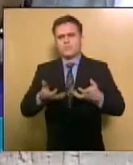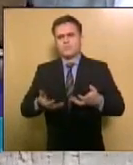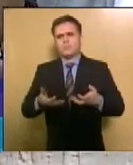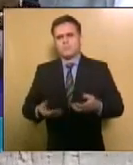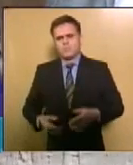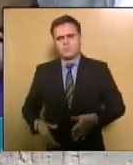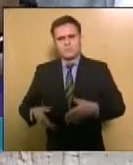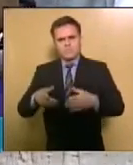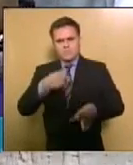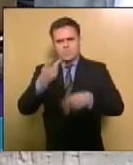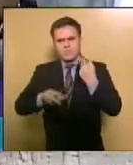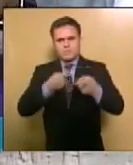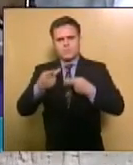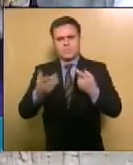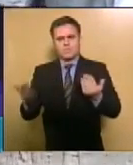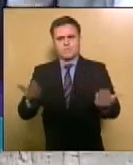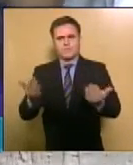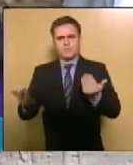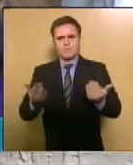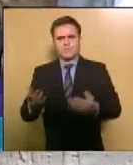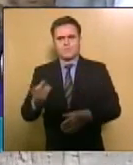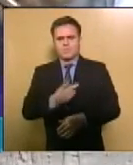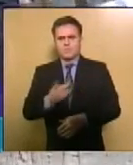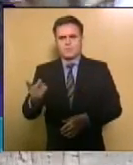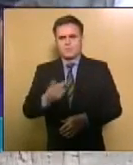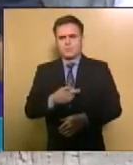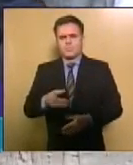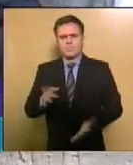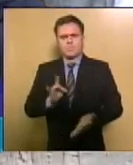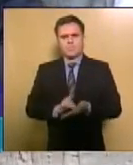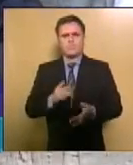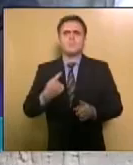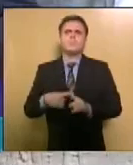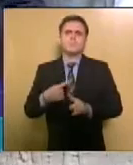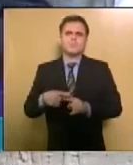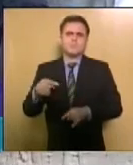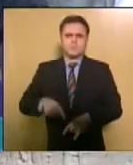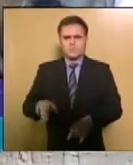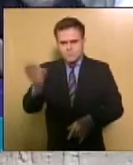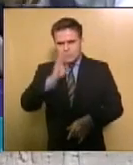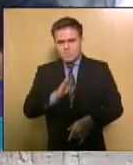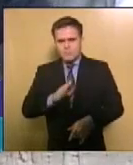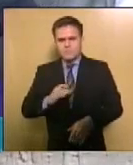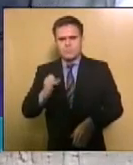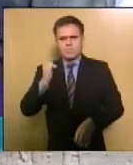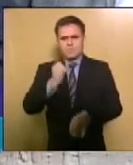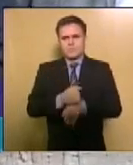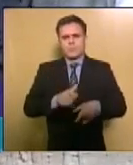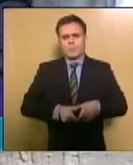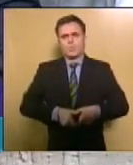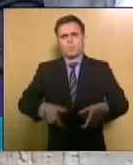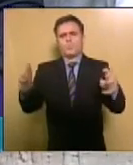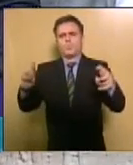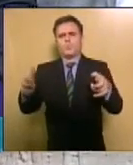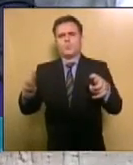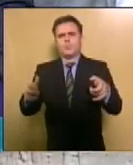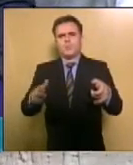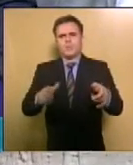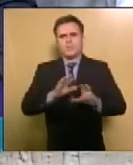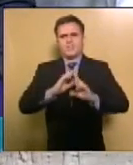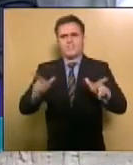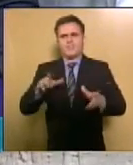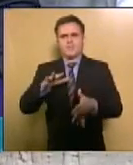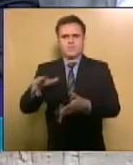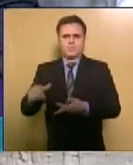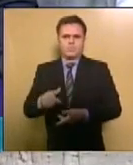comentário sobre esse paralelo das duas realidades porque o Brasil mata tanta gente comparando com o resto